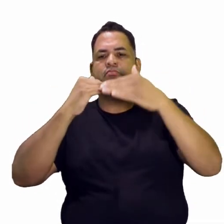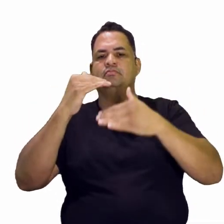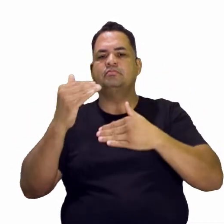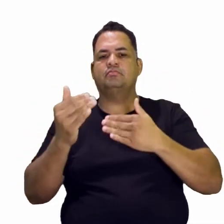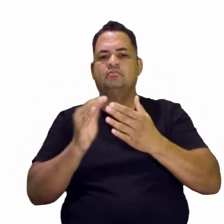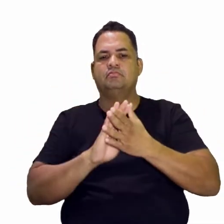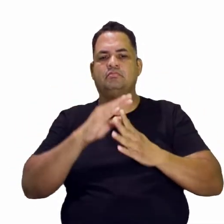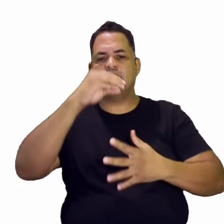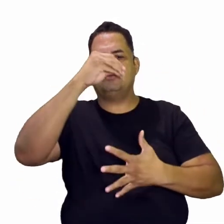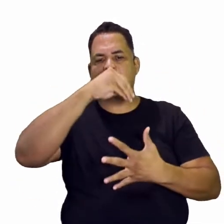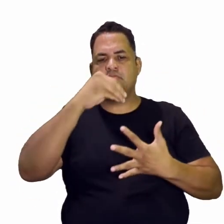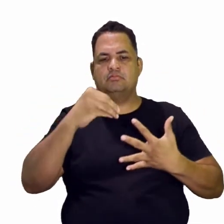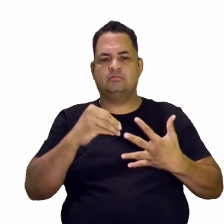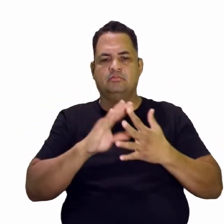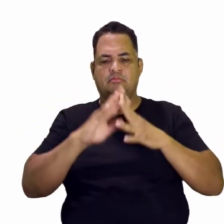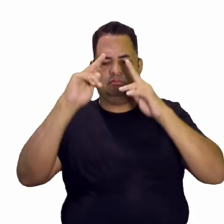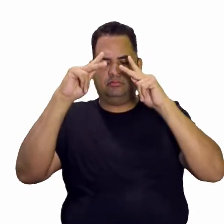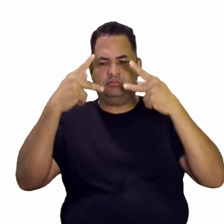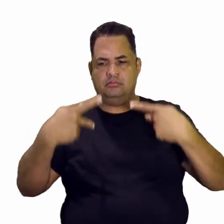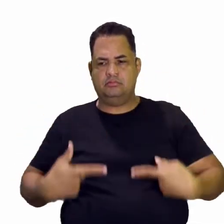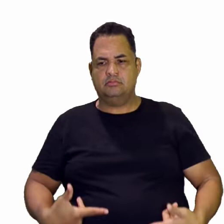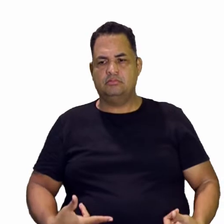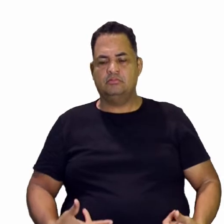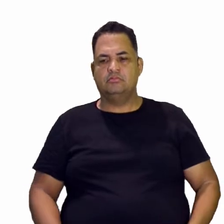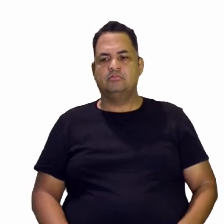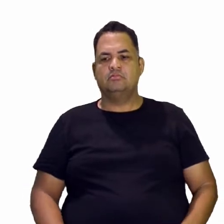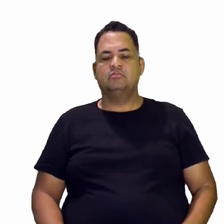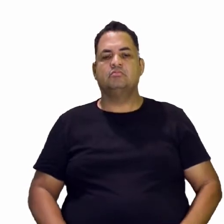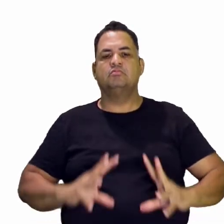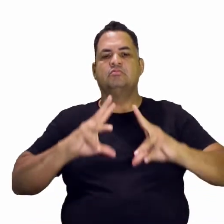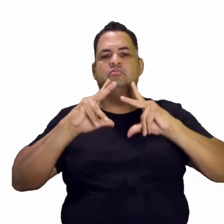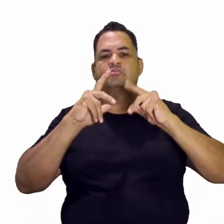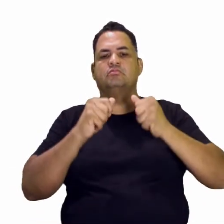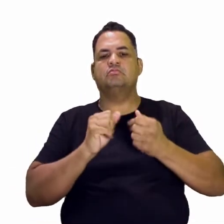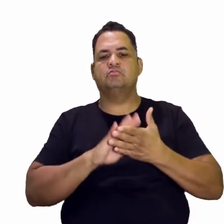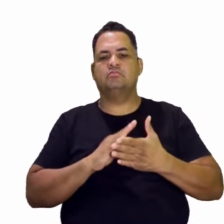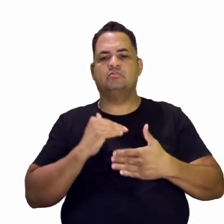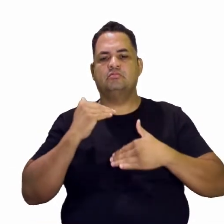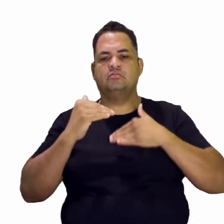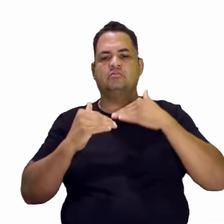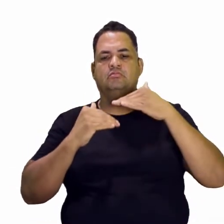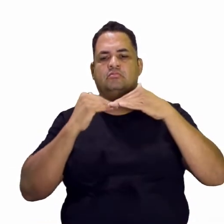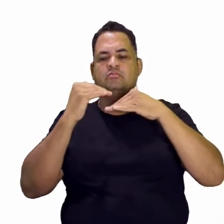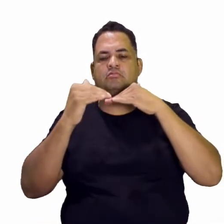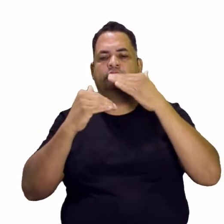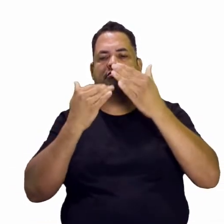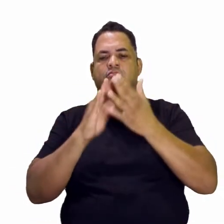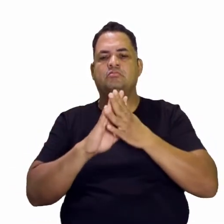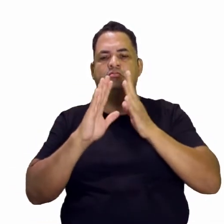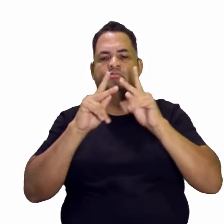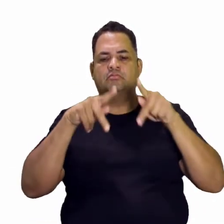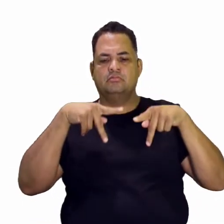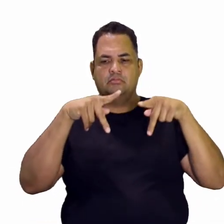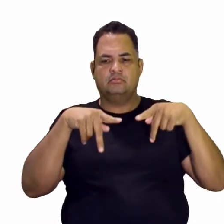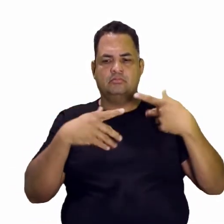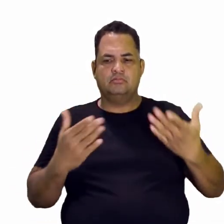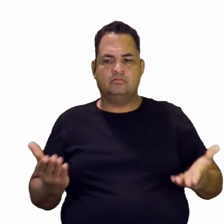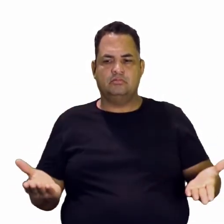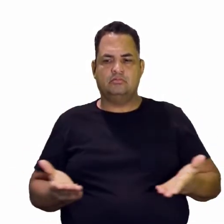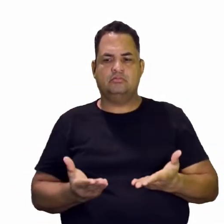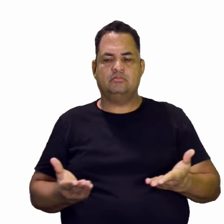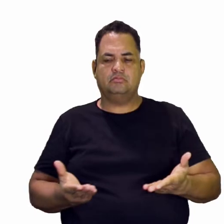da espécie Homo sapiens, ou seja, todo o processo de desenvolvimento dessa civilização, tá